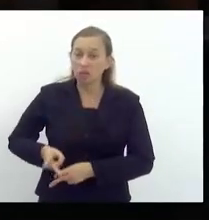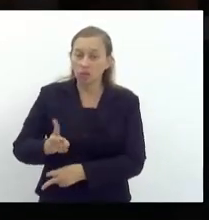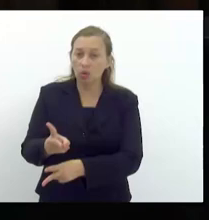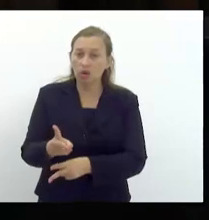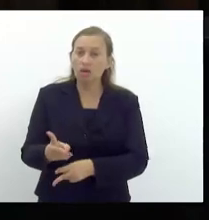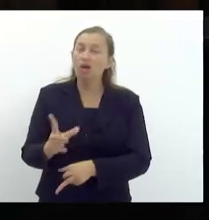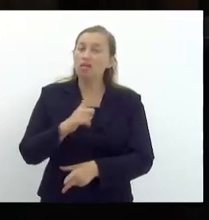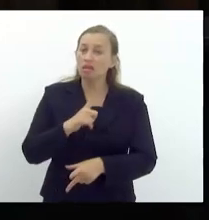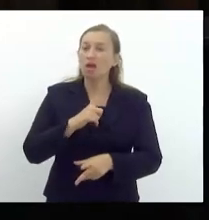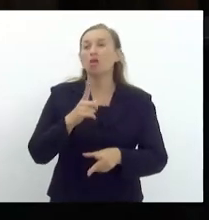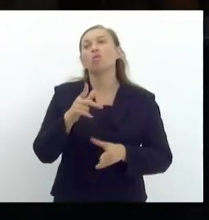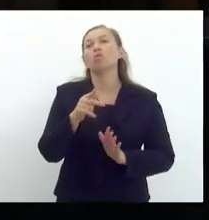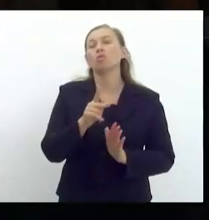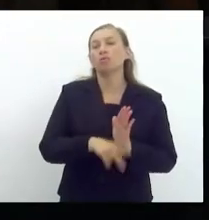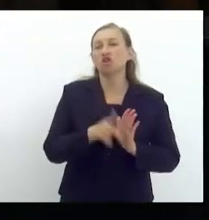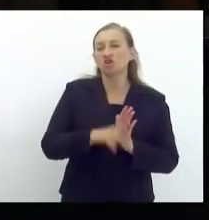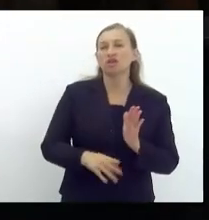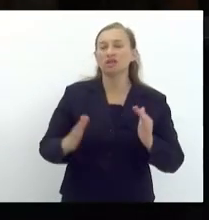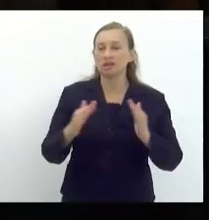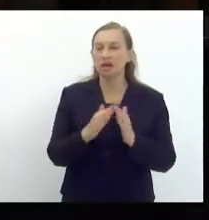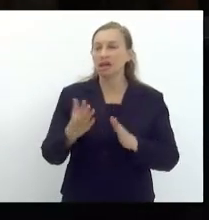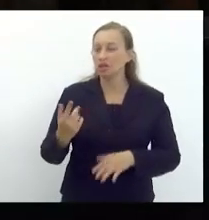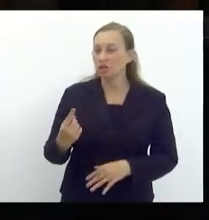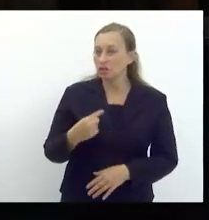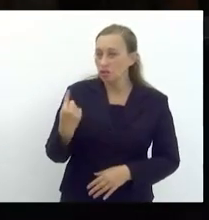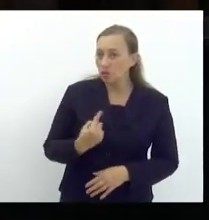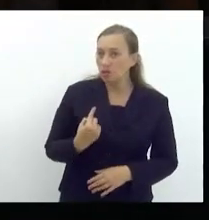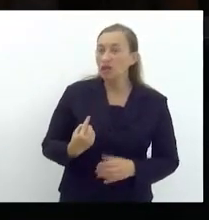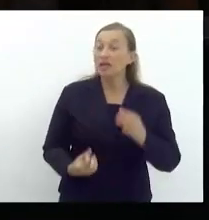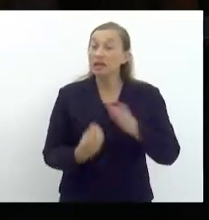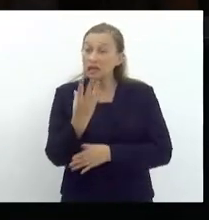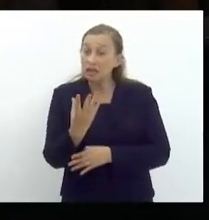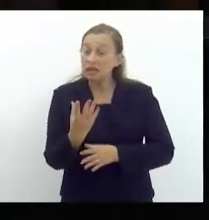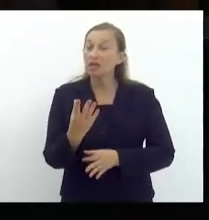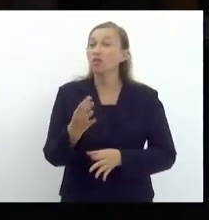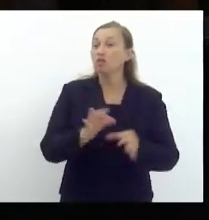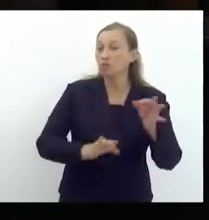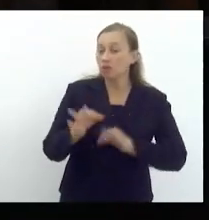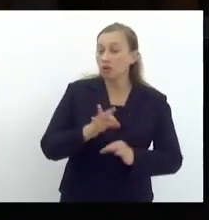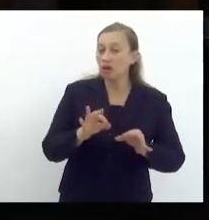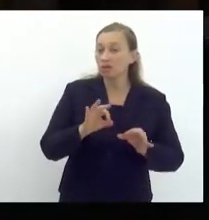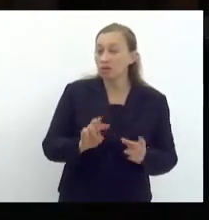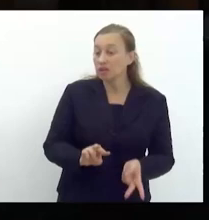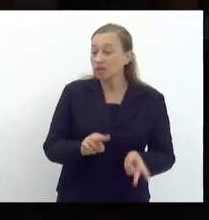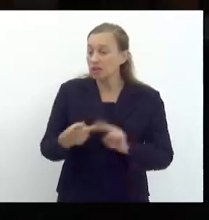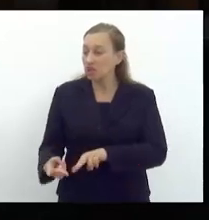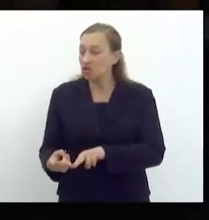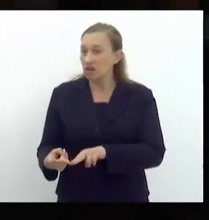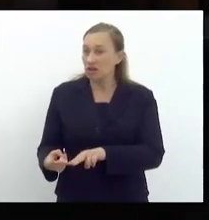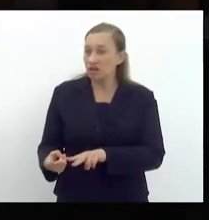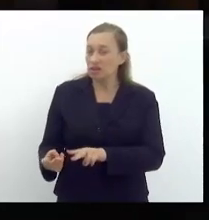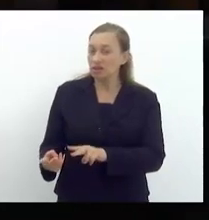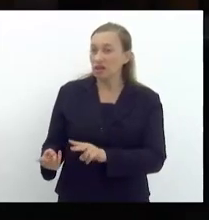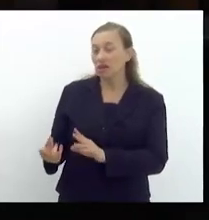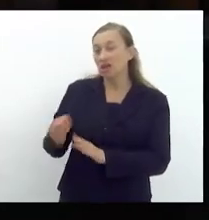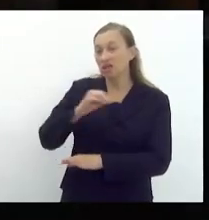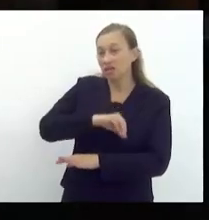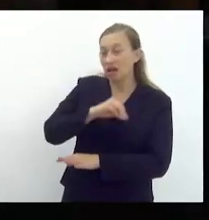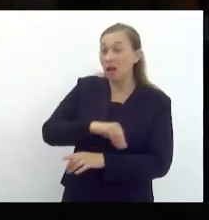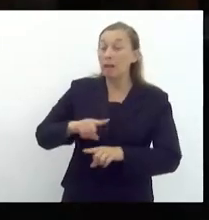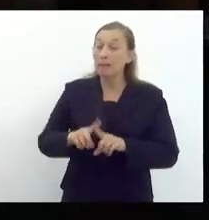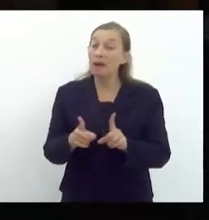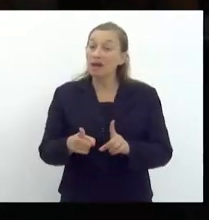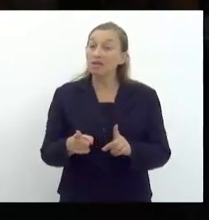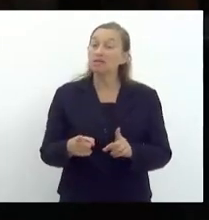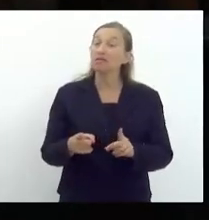tem um projeto nessa casa de nossa autoria que cria um programa permanente de transferência imposto de renda agora cabe vontade política